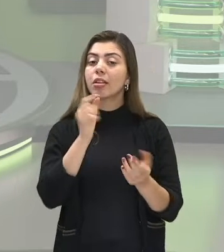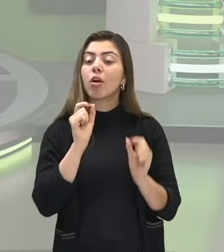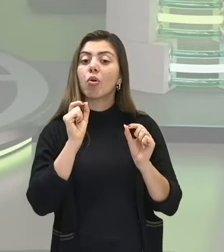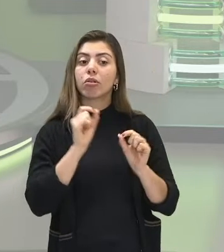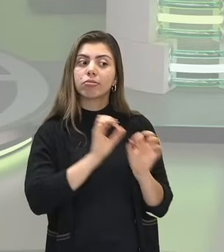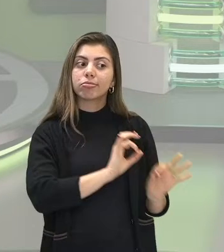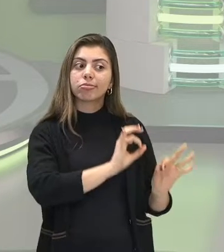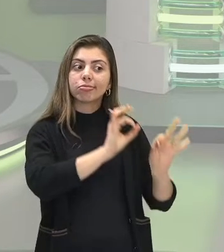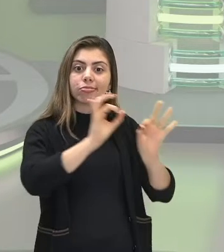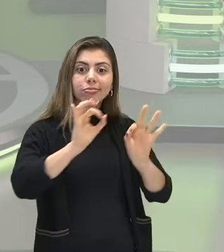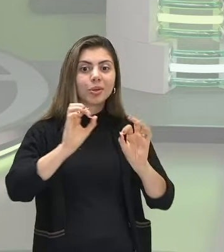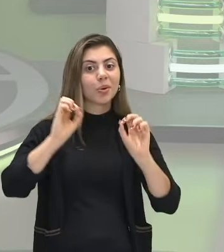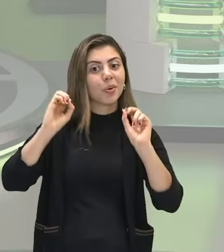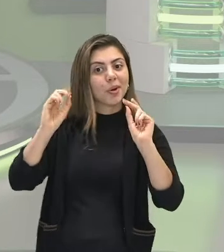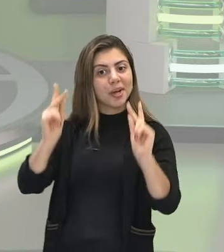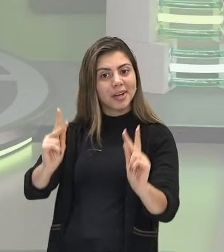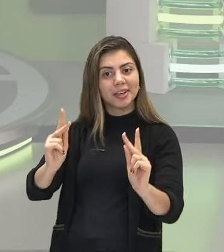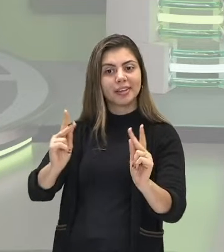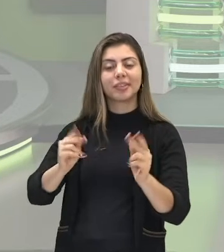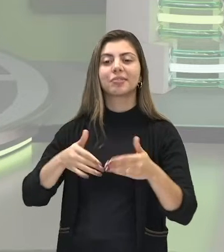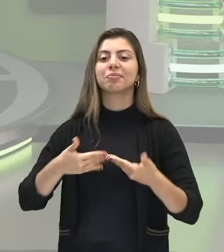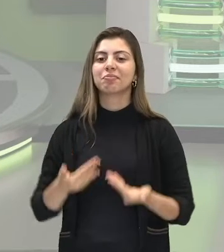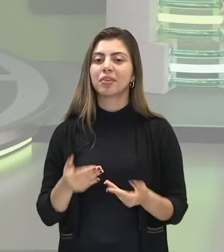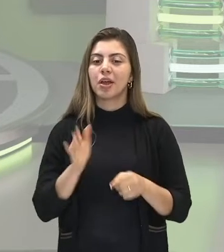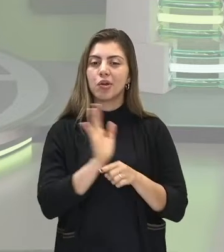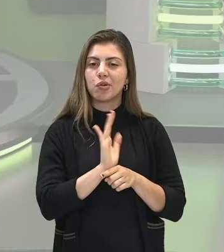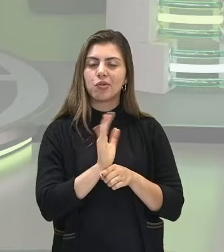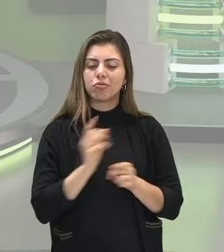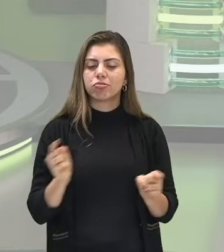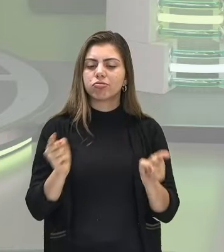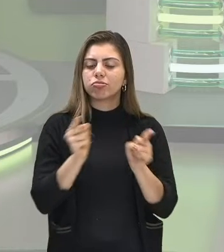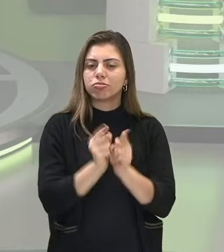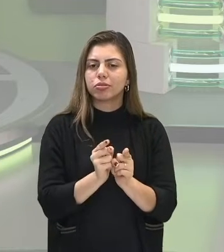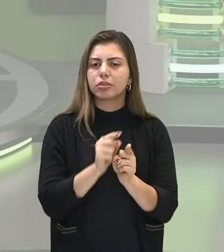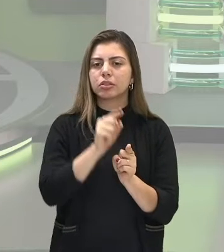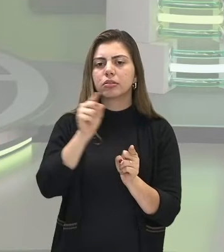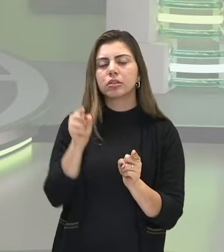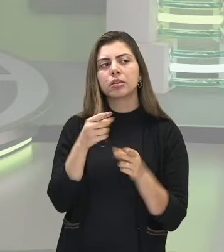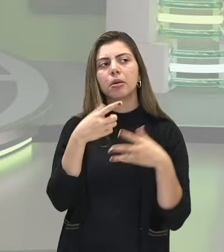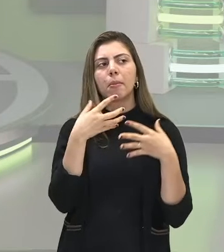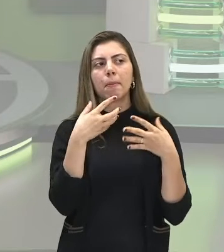prestem bastante atenção nesse vídeo e percebam, né,